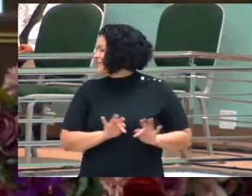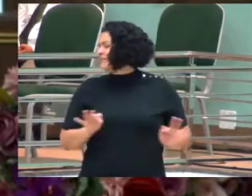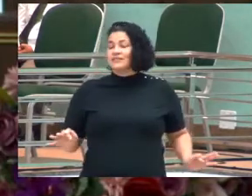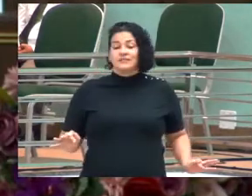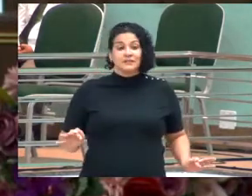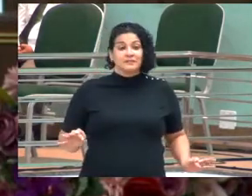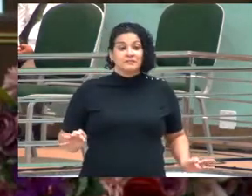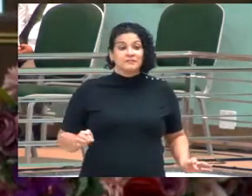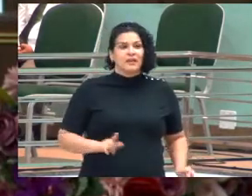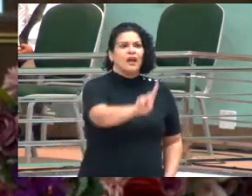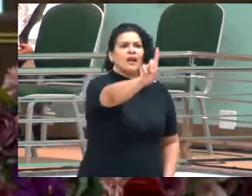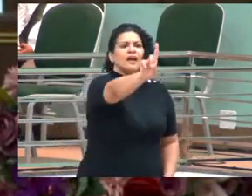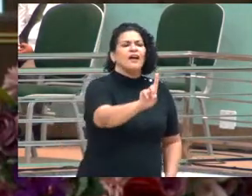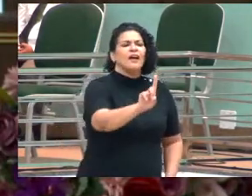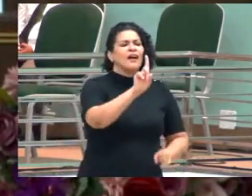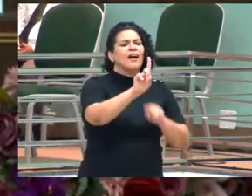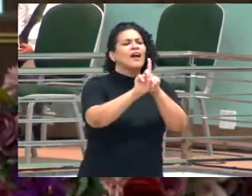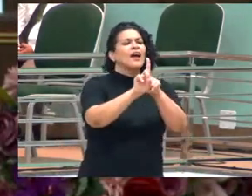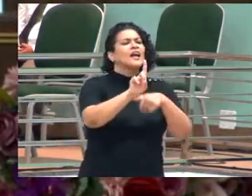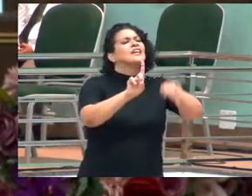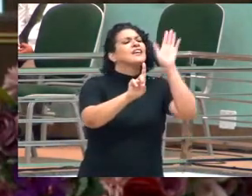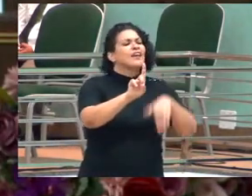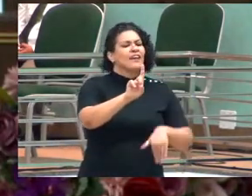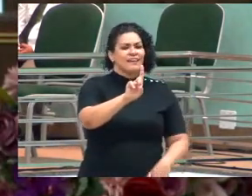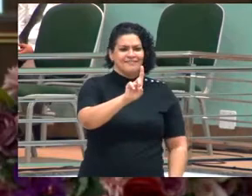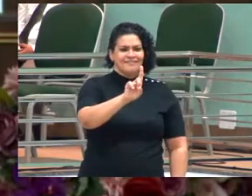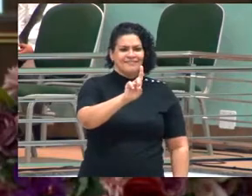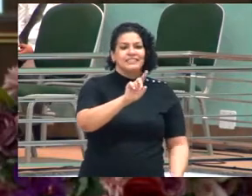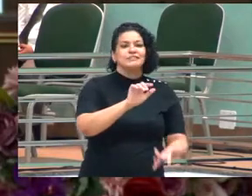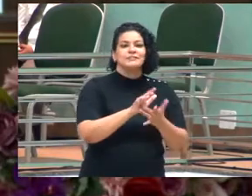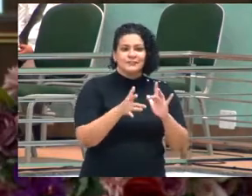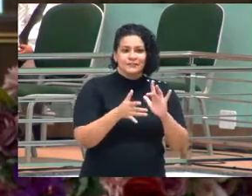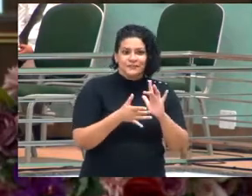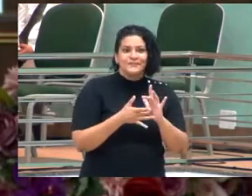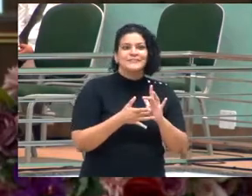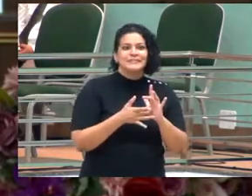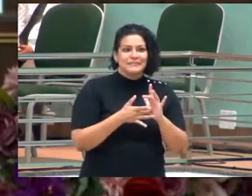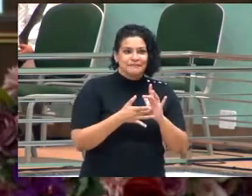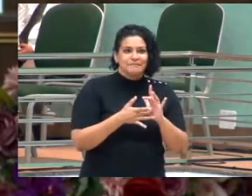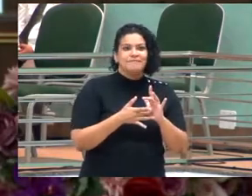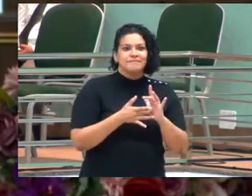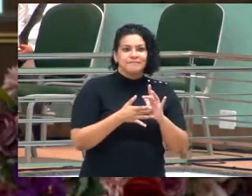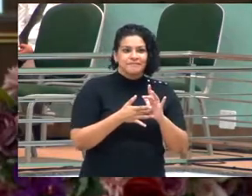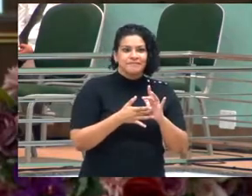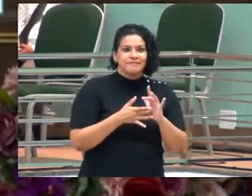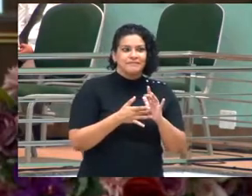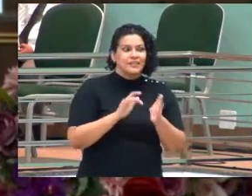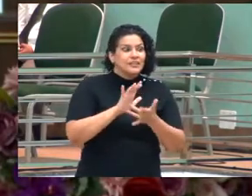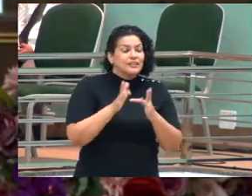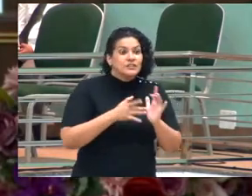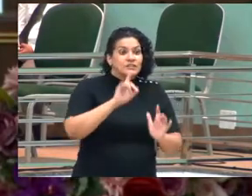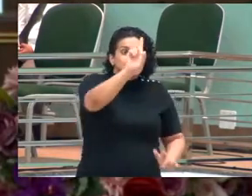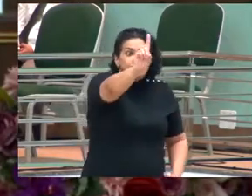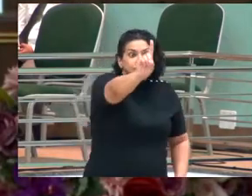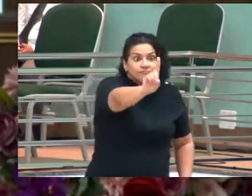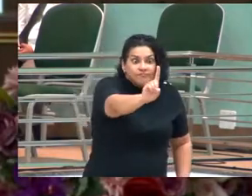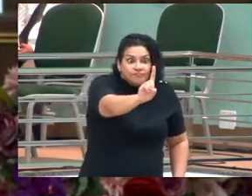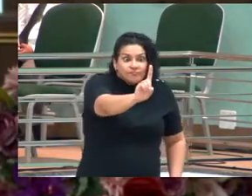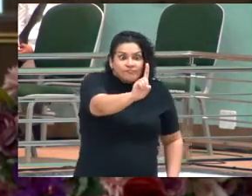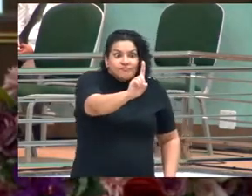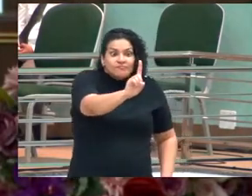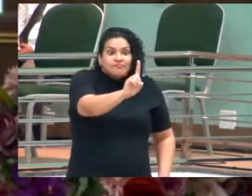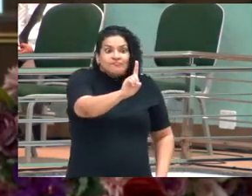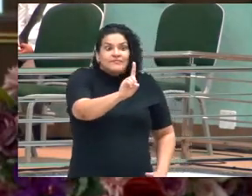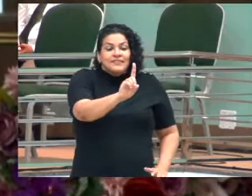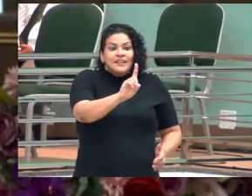Era Jesus o Messias. O Cordeiro de Deus havia chegado, a luz havia chegado naquele mundo de